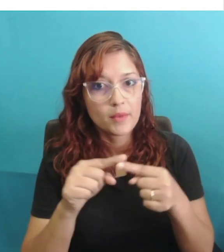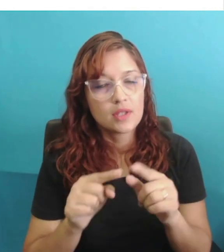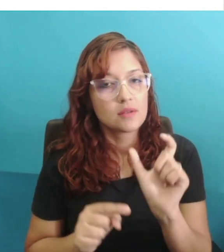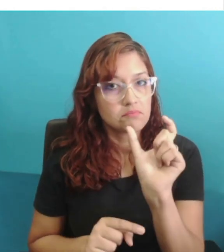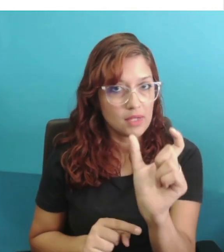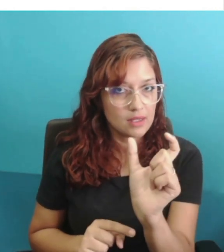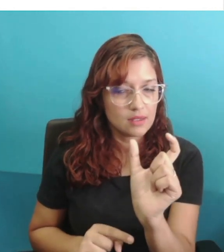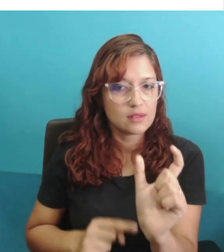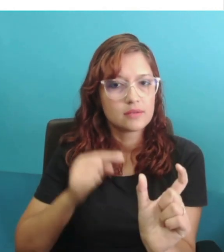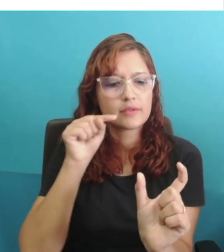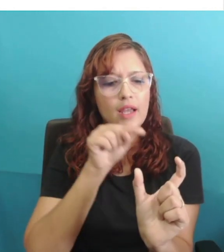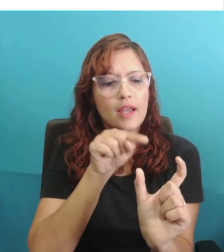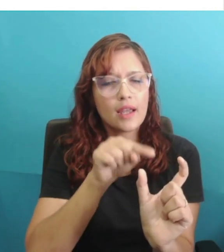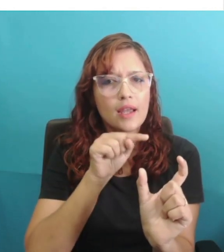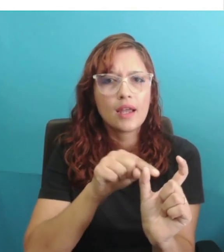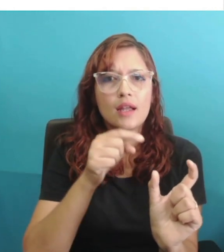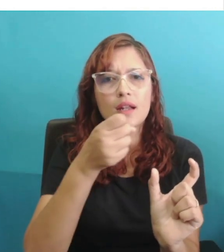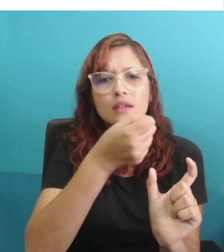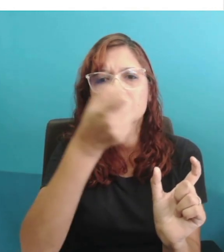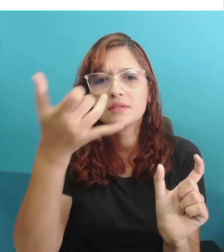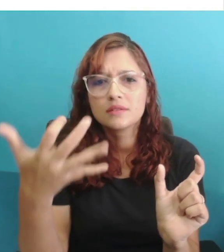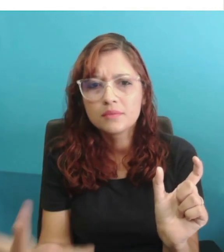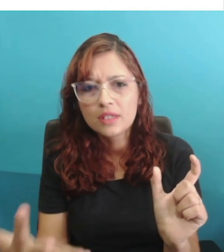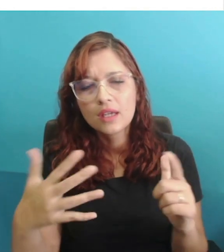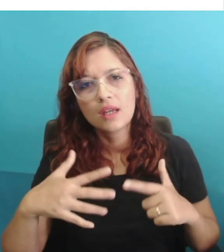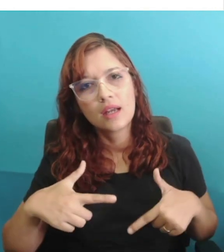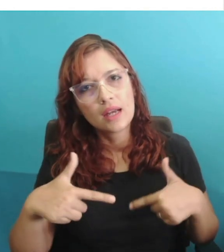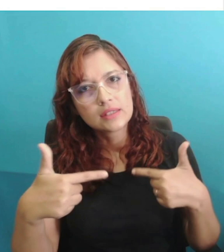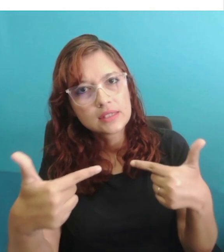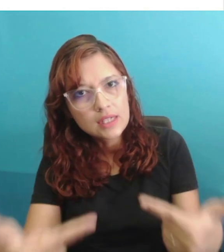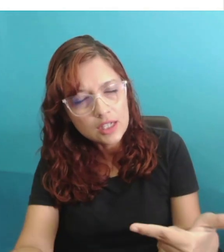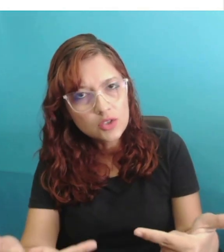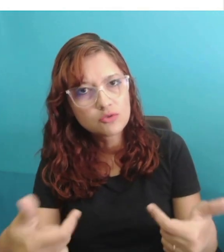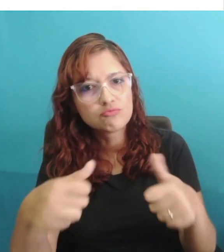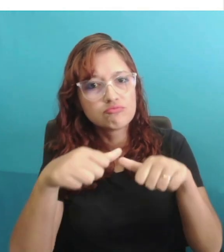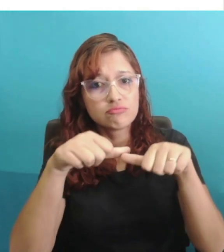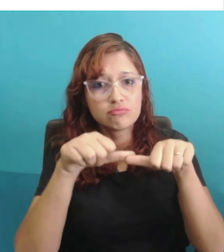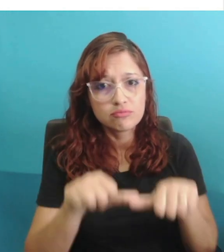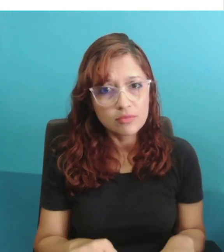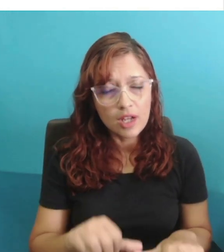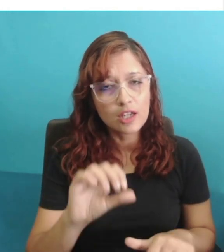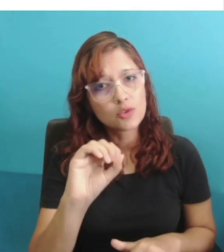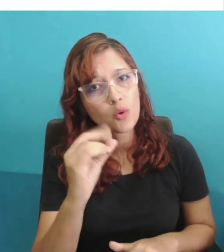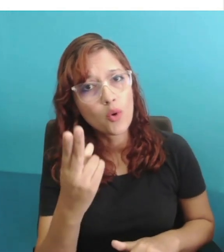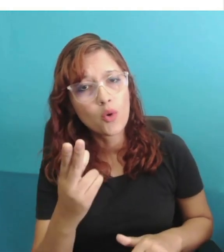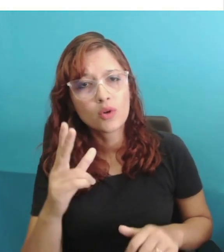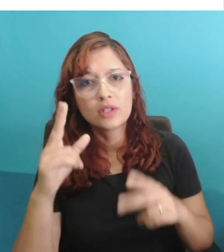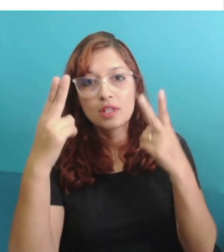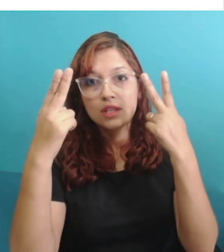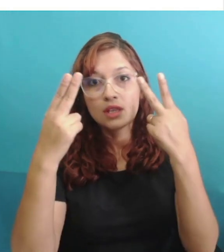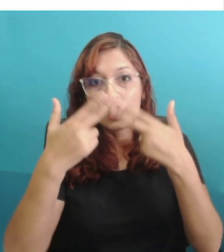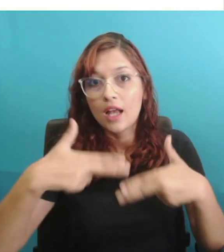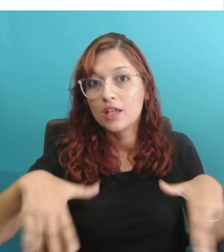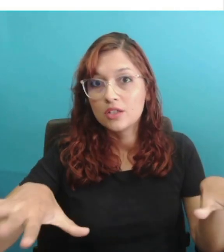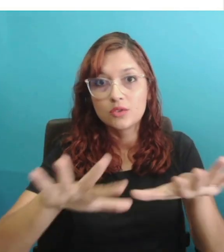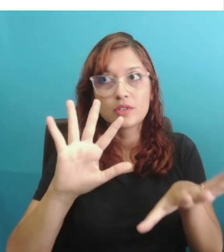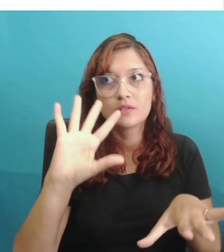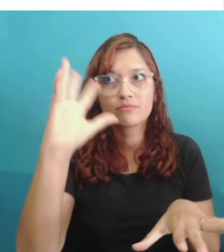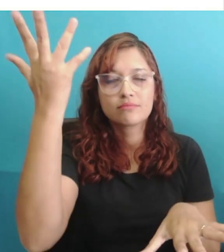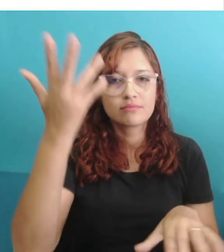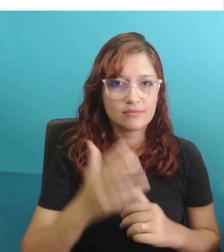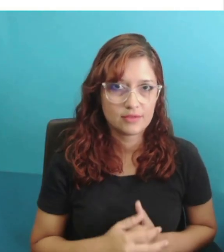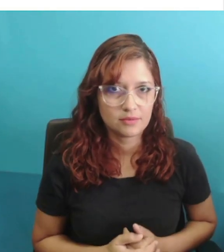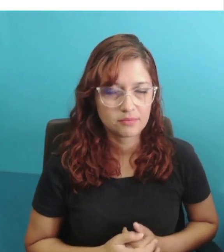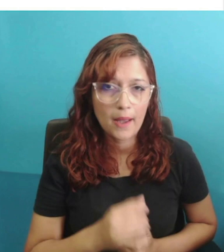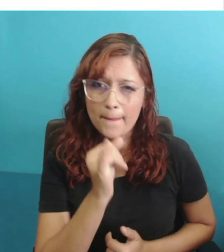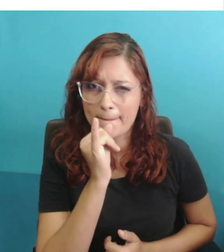Então, verbo é a palavra que expressa a ação, estado ou